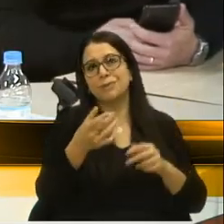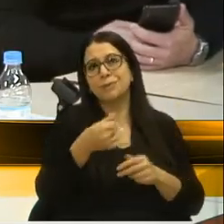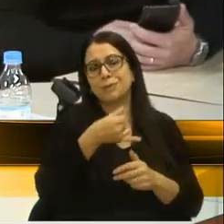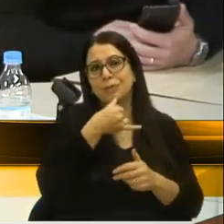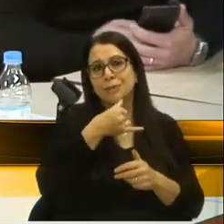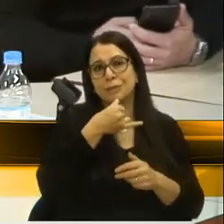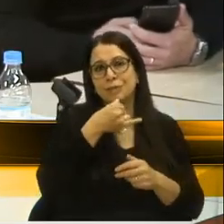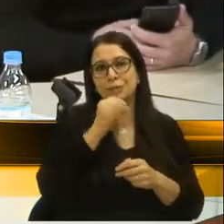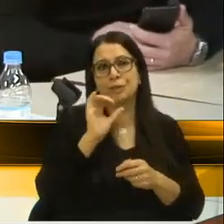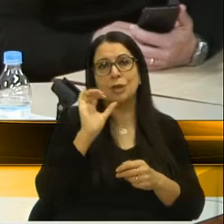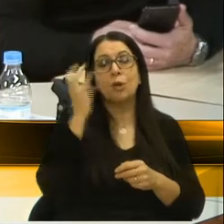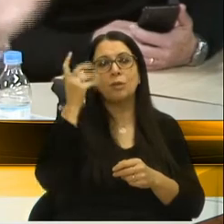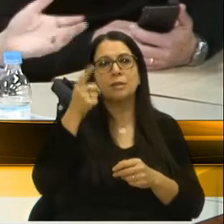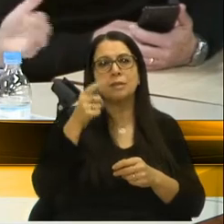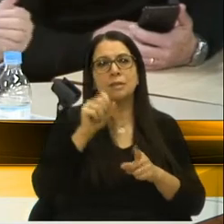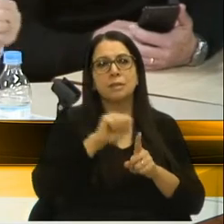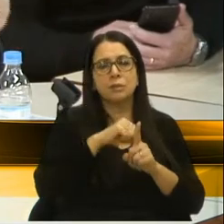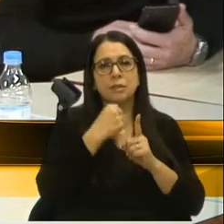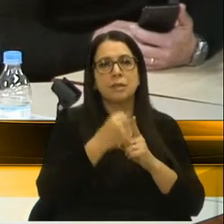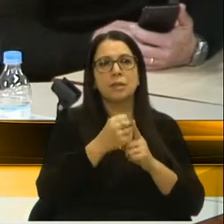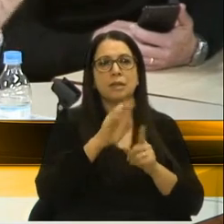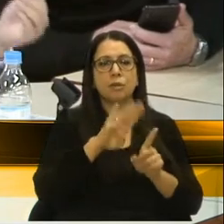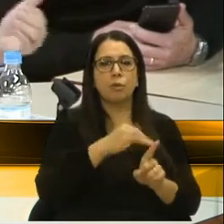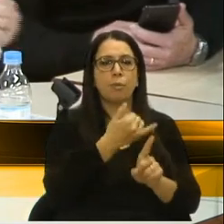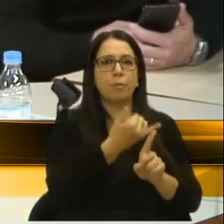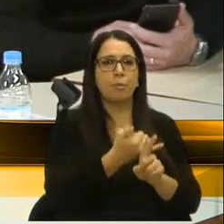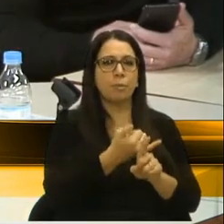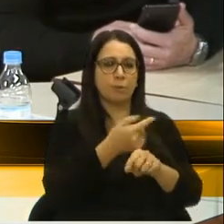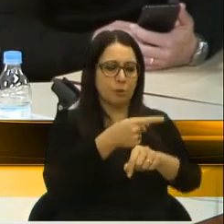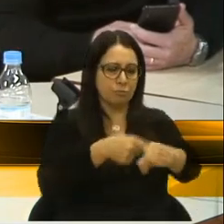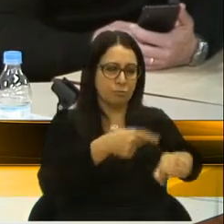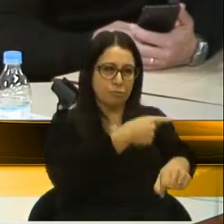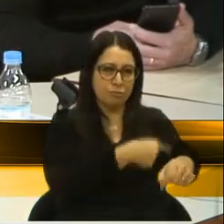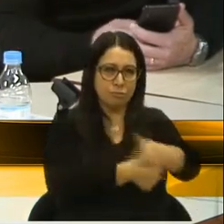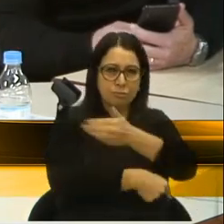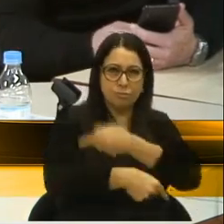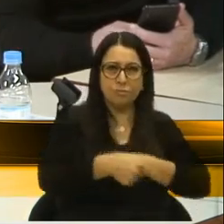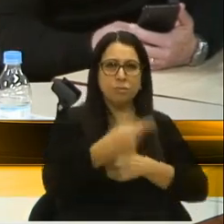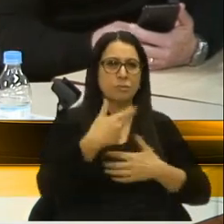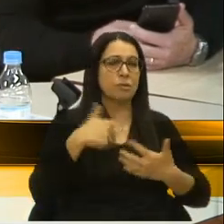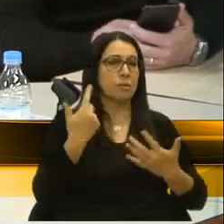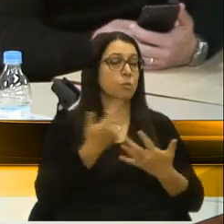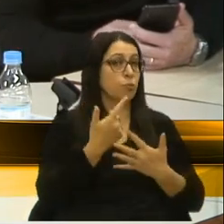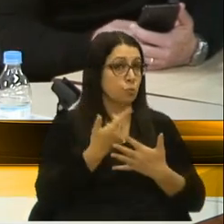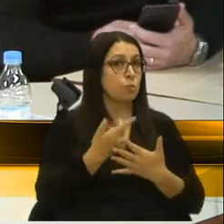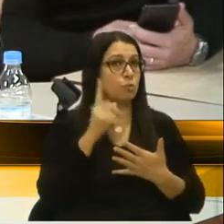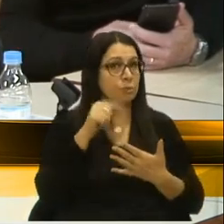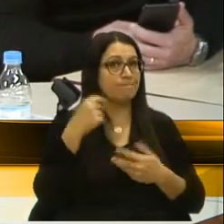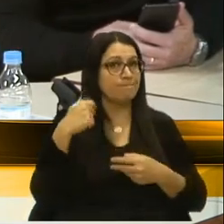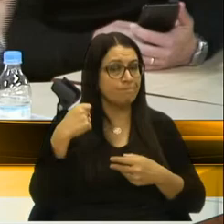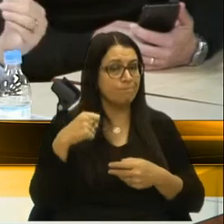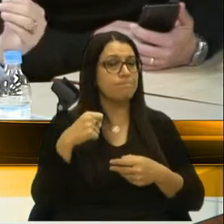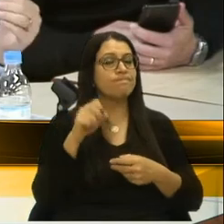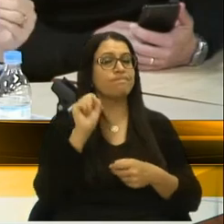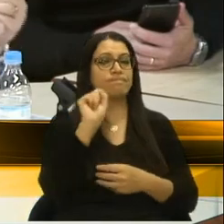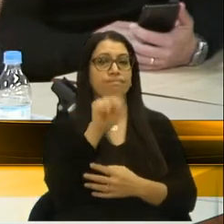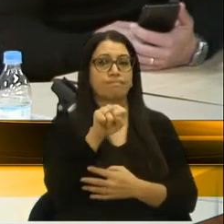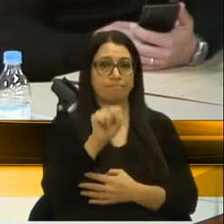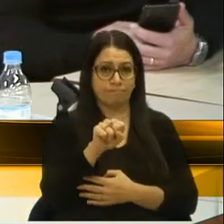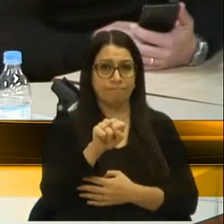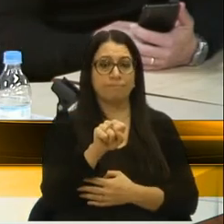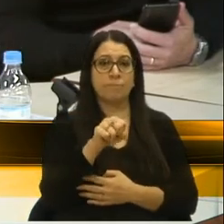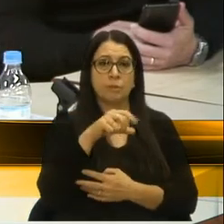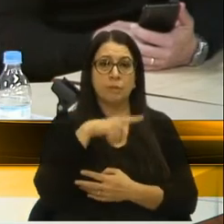na nossa sociedade. O bullying, a automutilação, e tudo isso é preciso, sim,